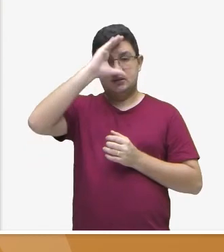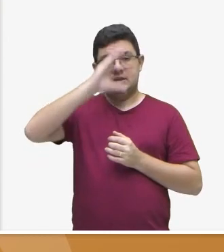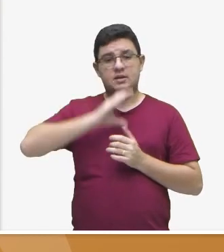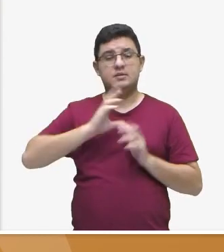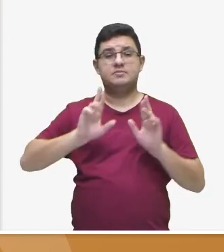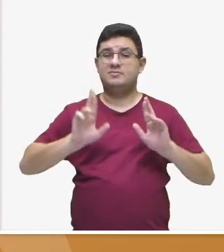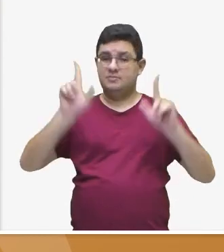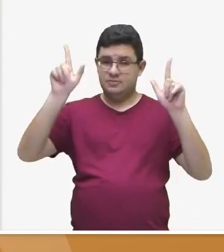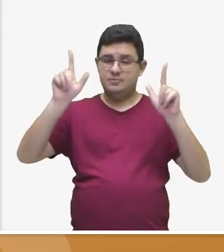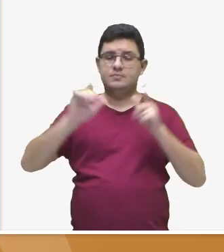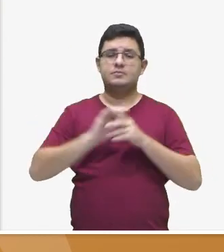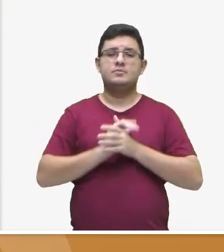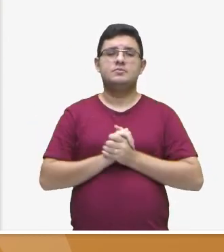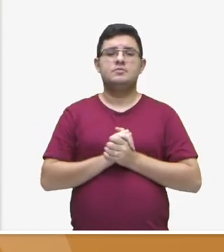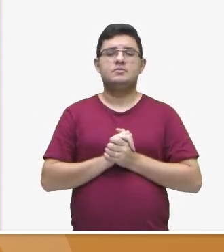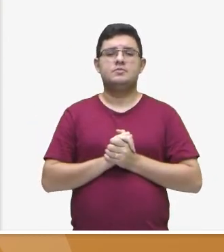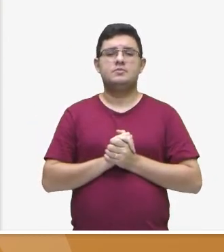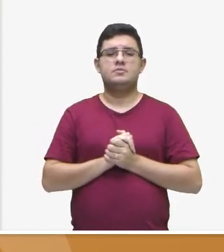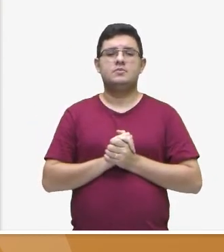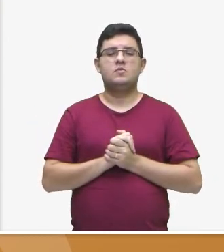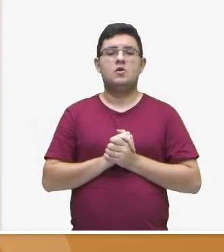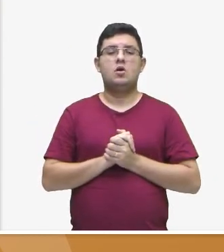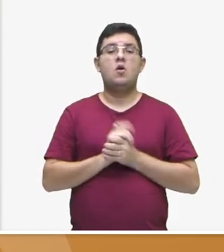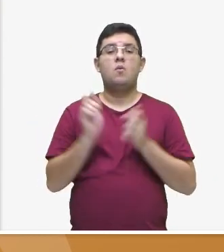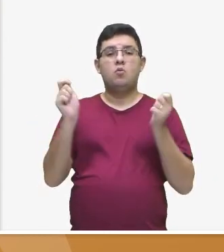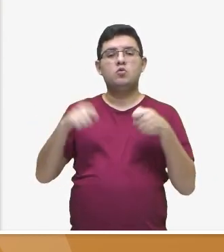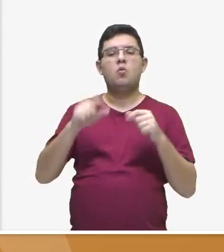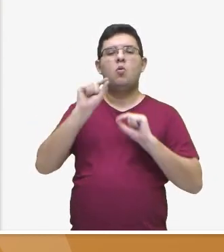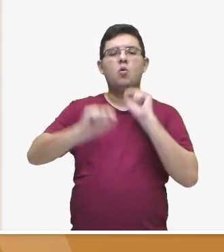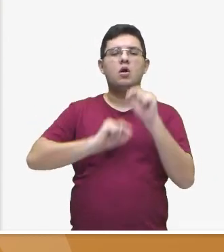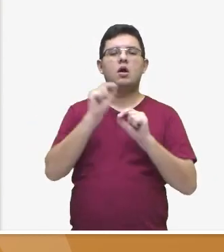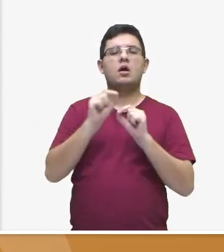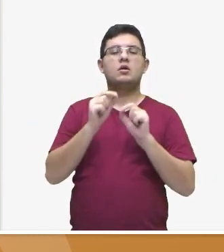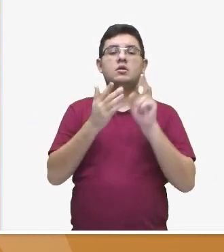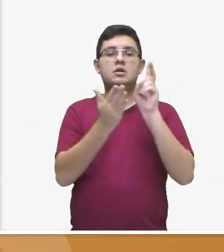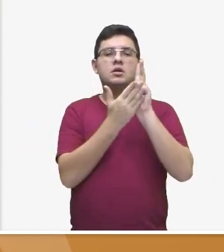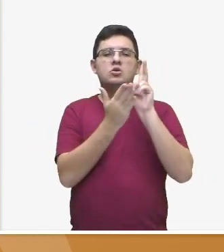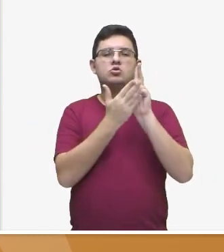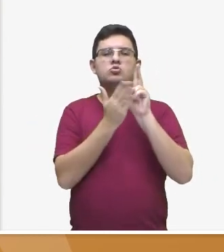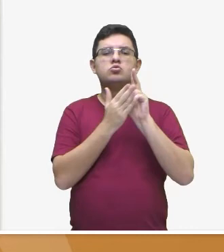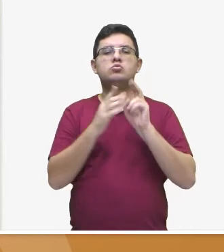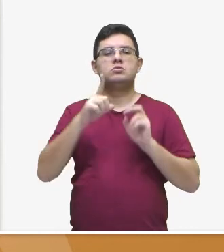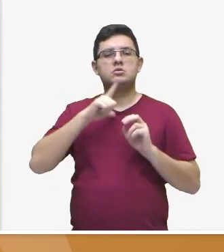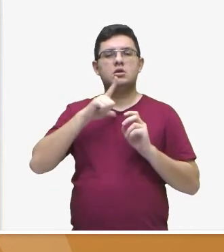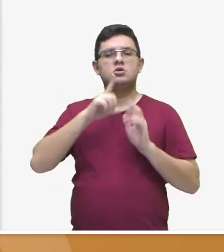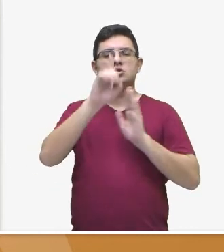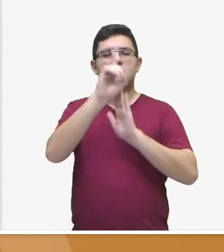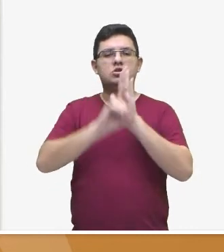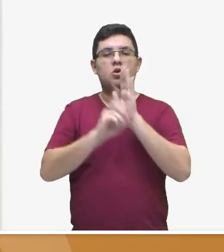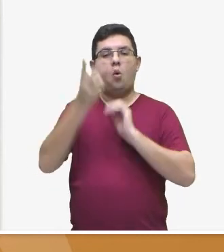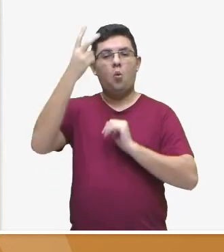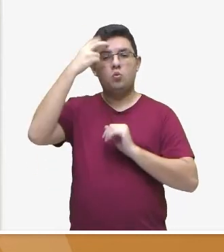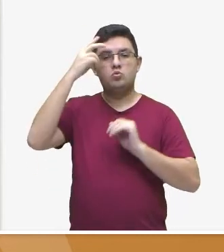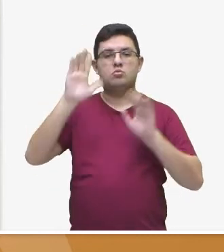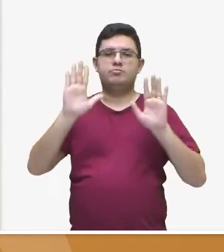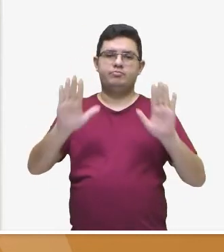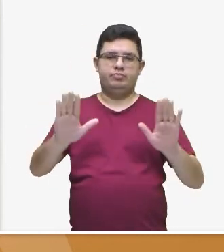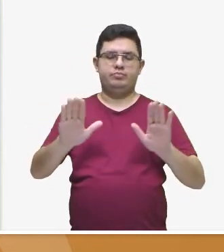também é chamada, né, permitiu aos indígenas o direito de terem a sua própria cultura preservada e